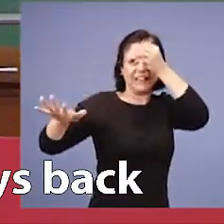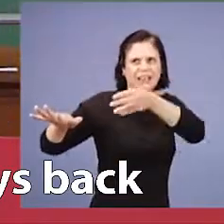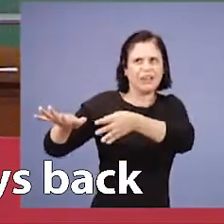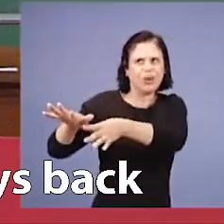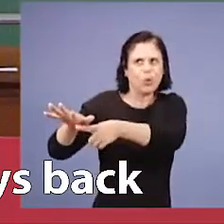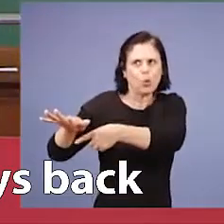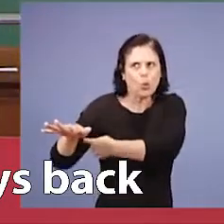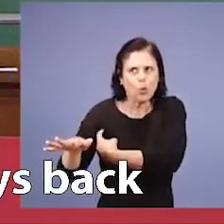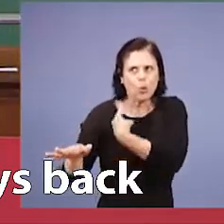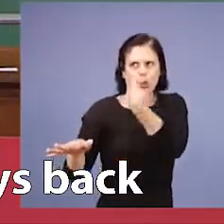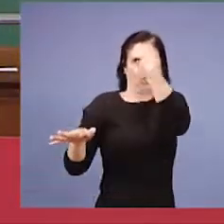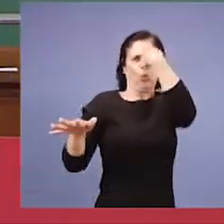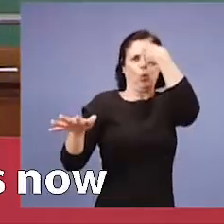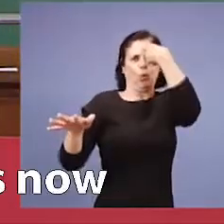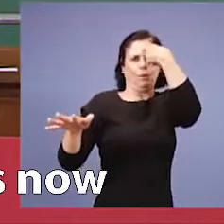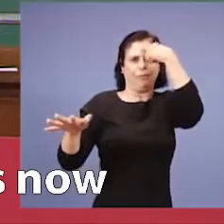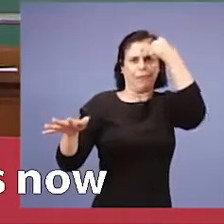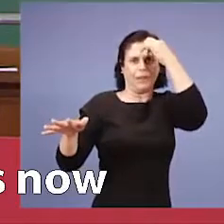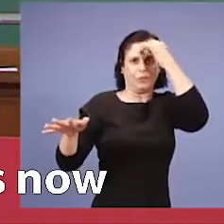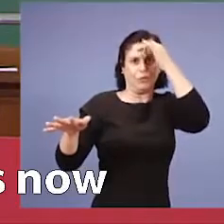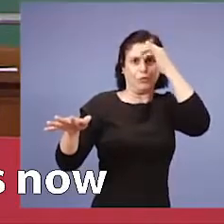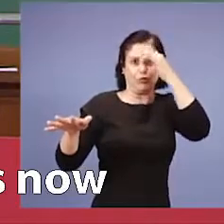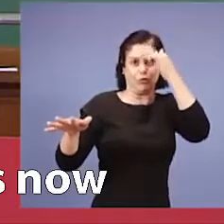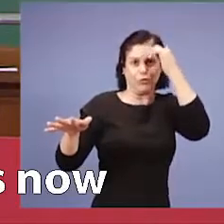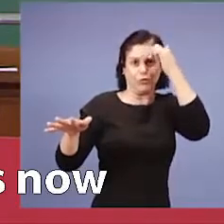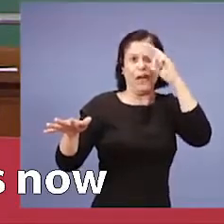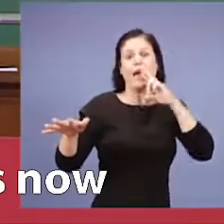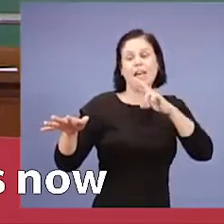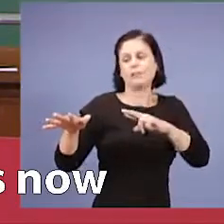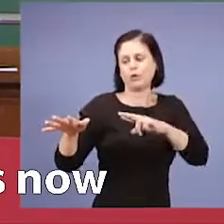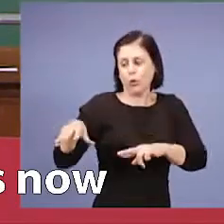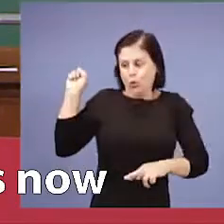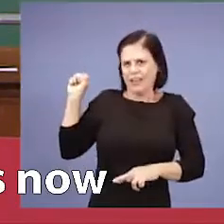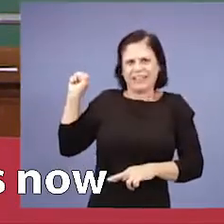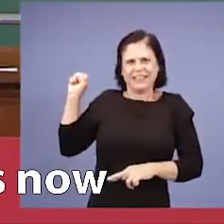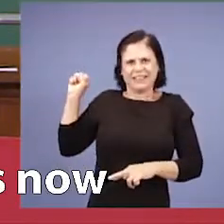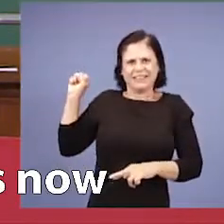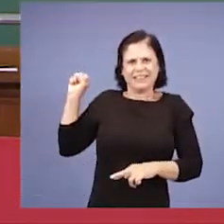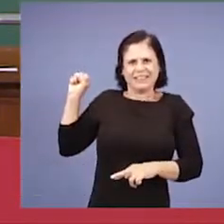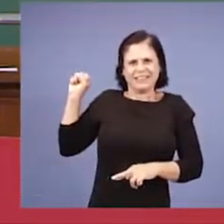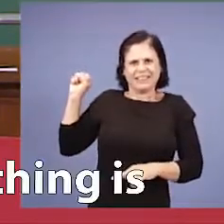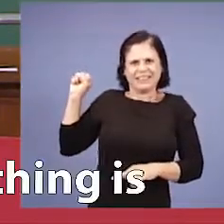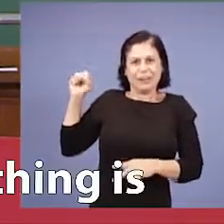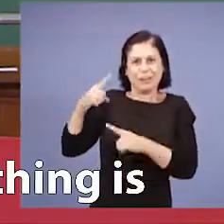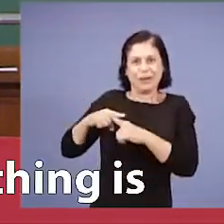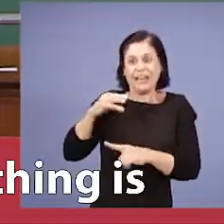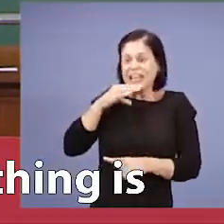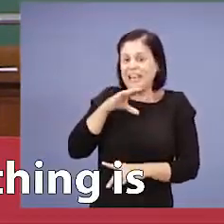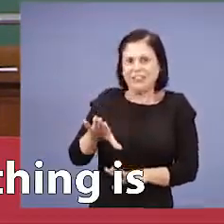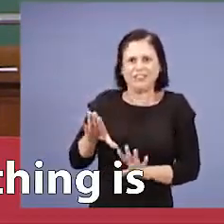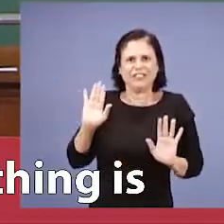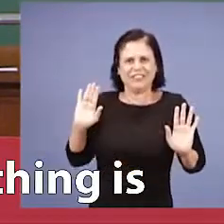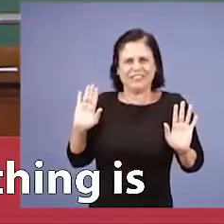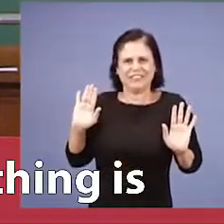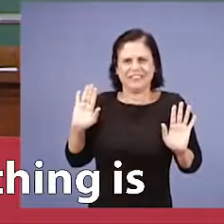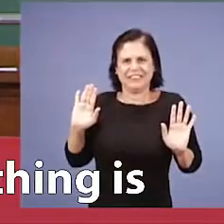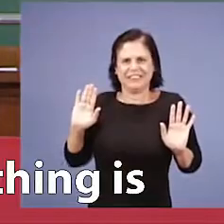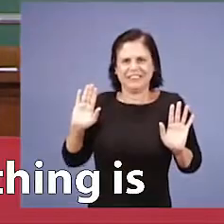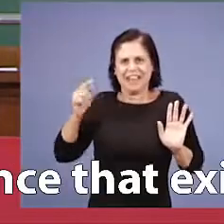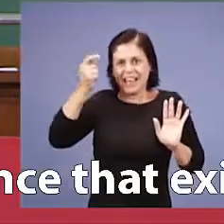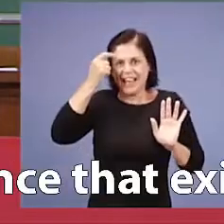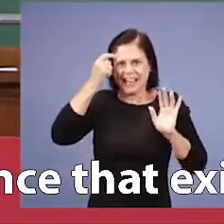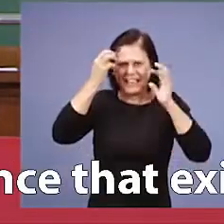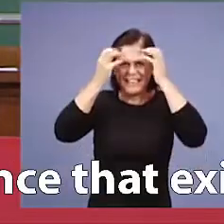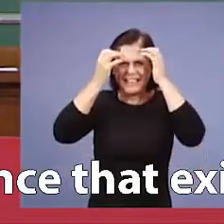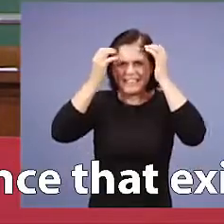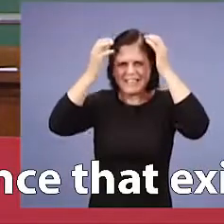joga de volta para que a mão tira então ele age de forma agora mecânica tirou a mão uma